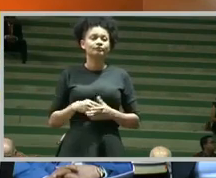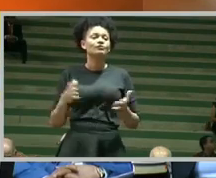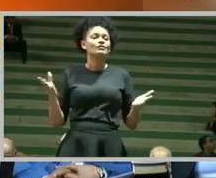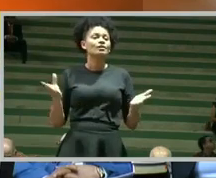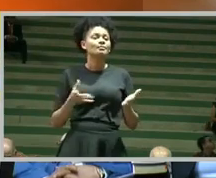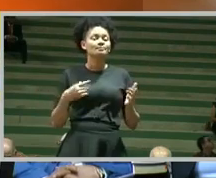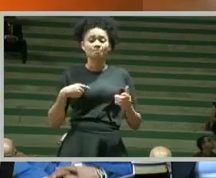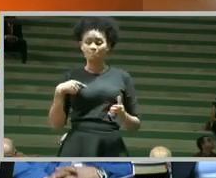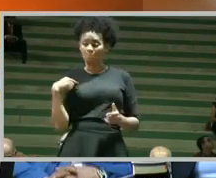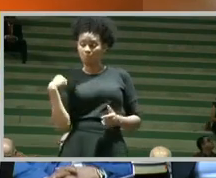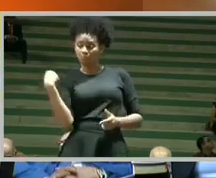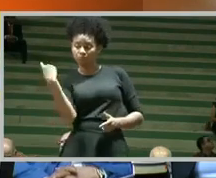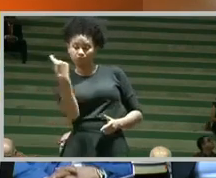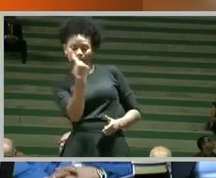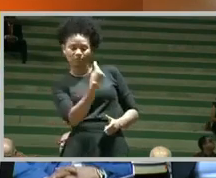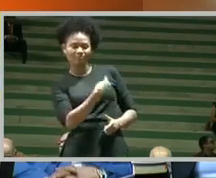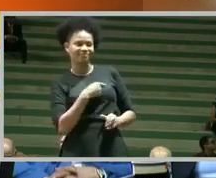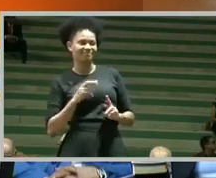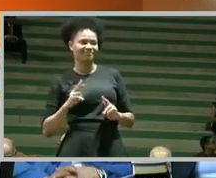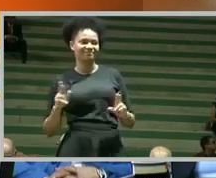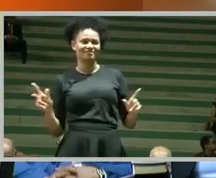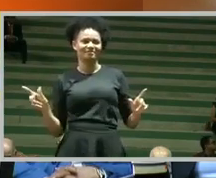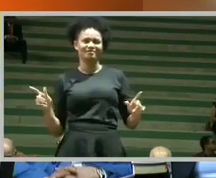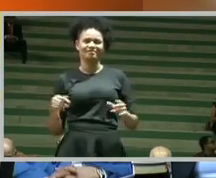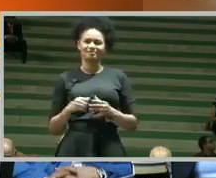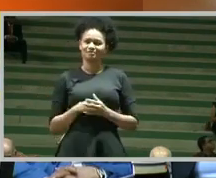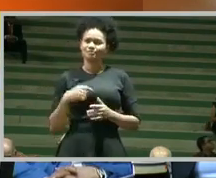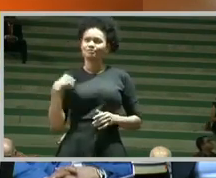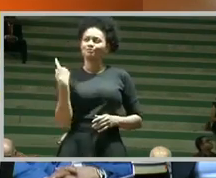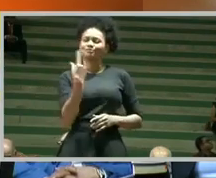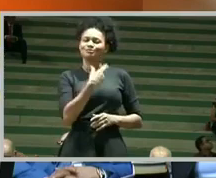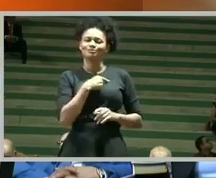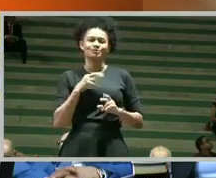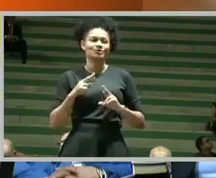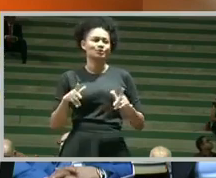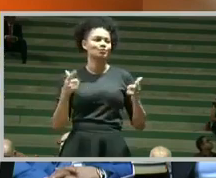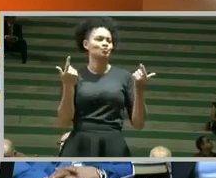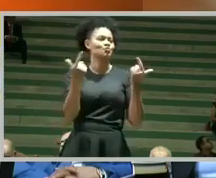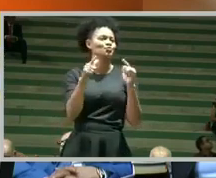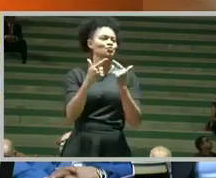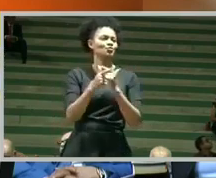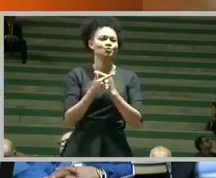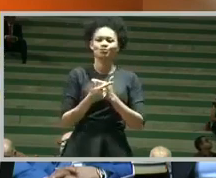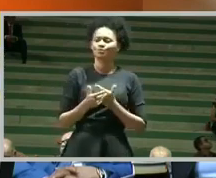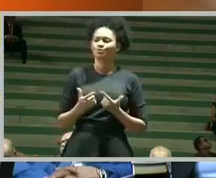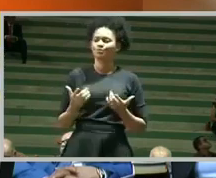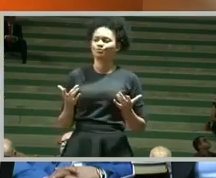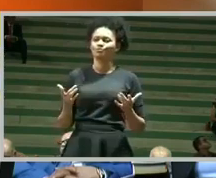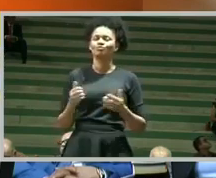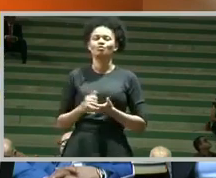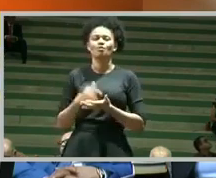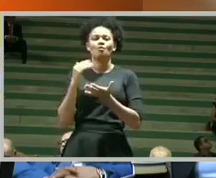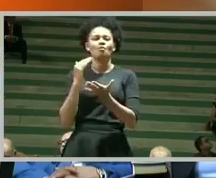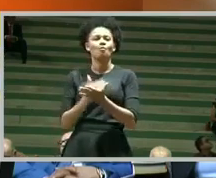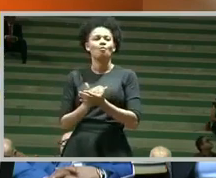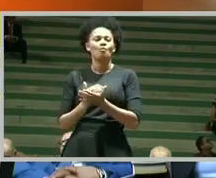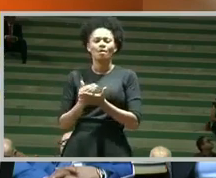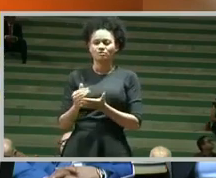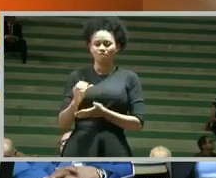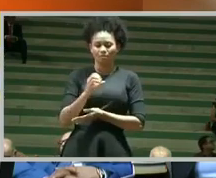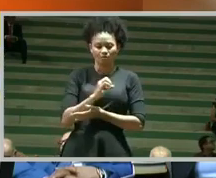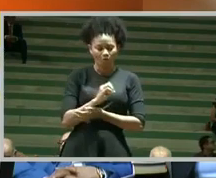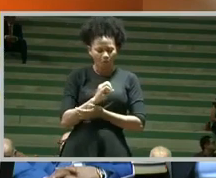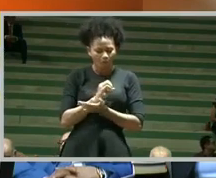Agora, por nós, não. Por nós é algo que não existe. E que ele começou do zero.